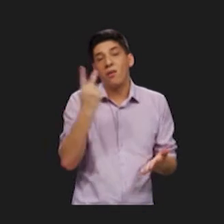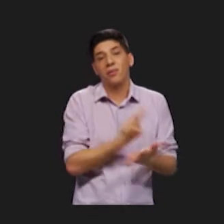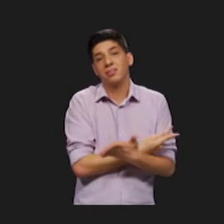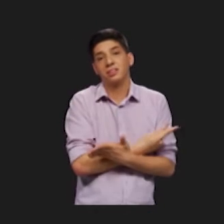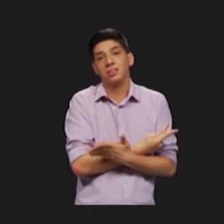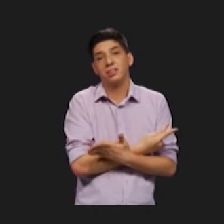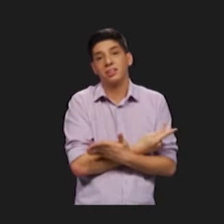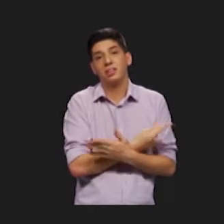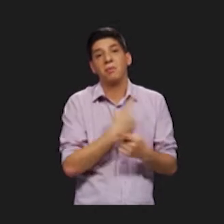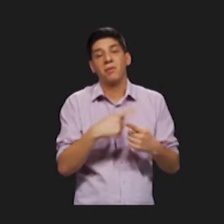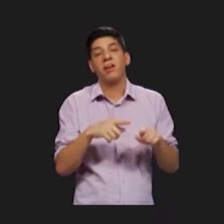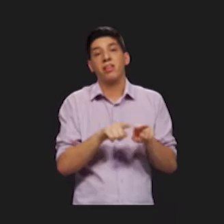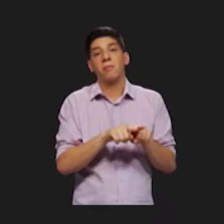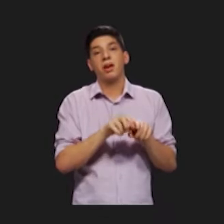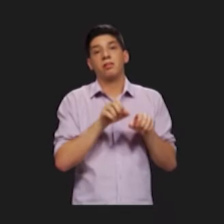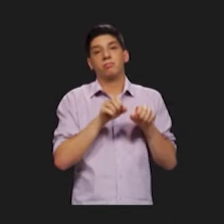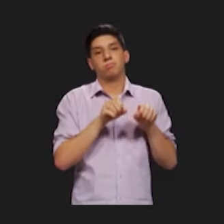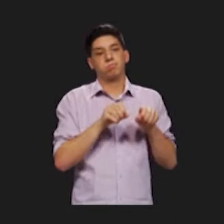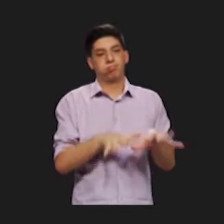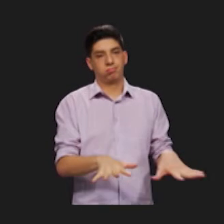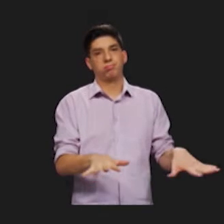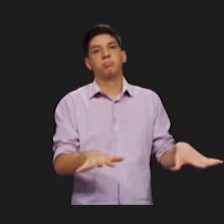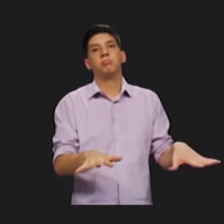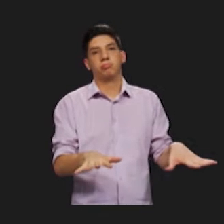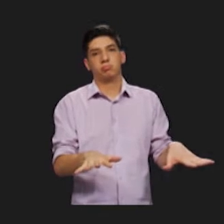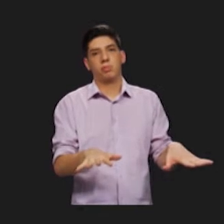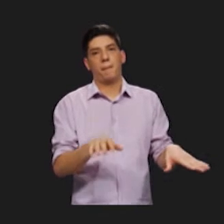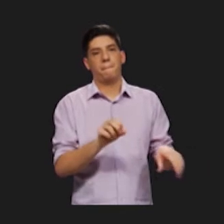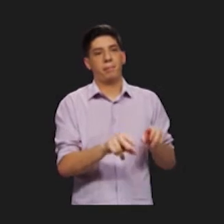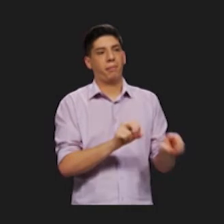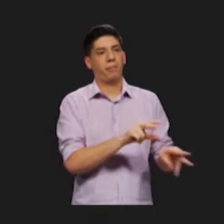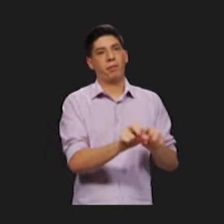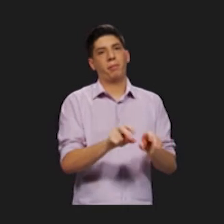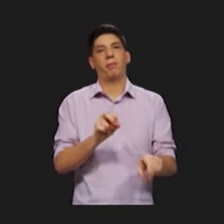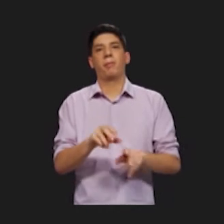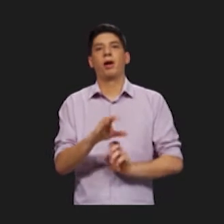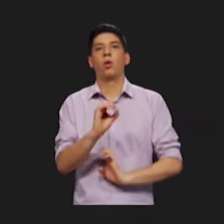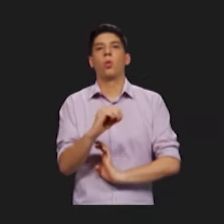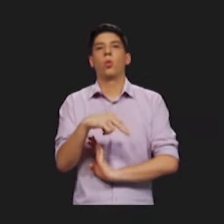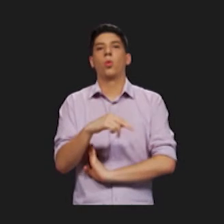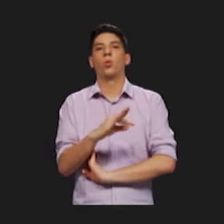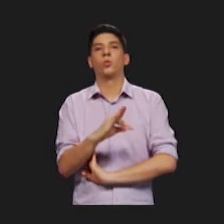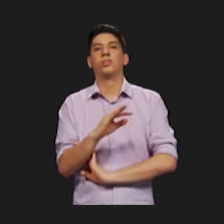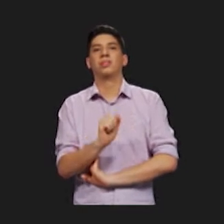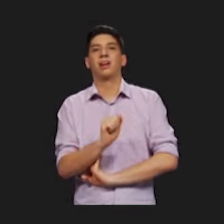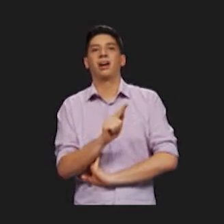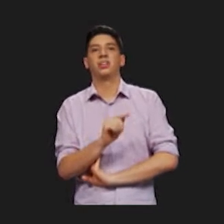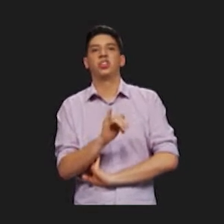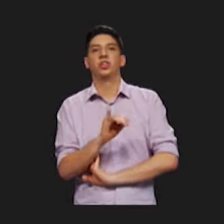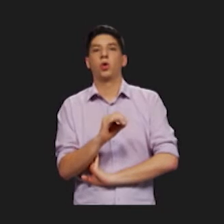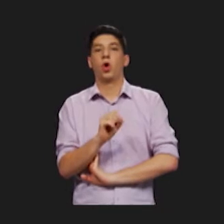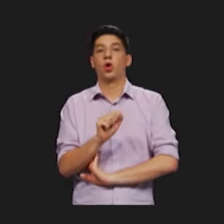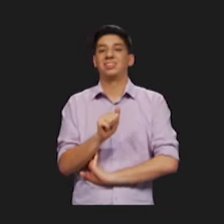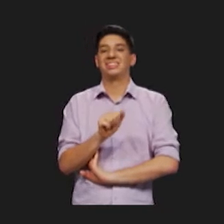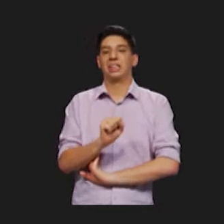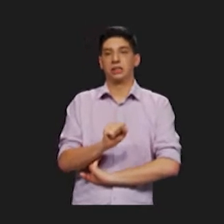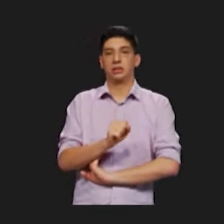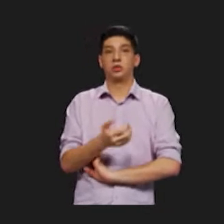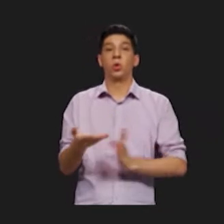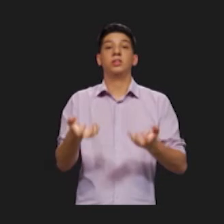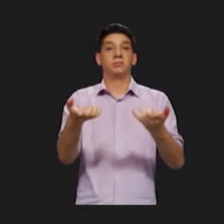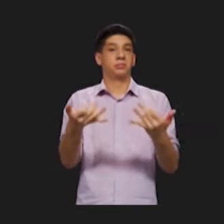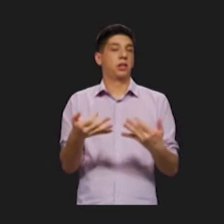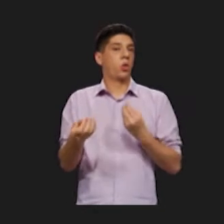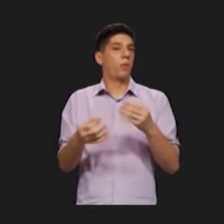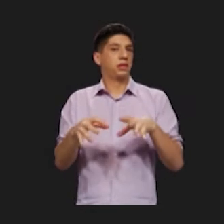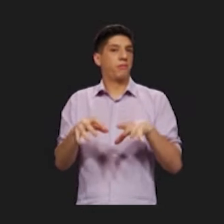também são doenças contagiosas. E nós vamos falar aí dessas infecções respiratórias que acomete aí